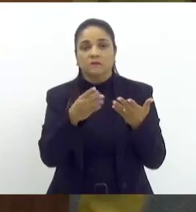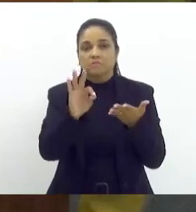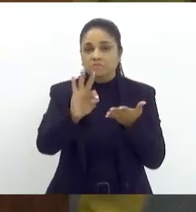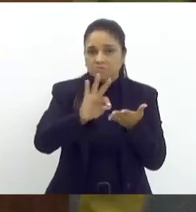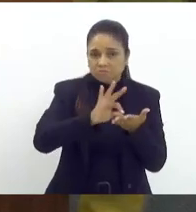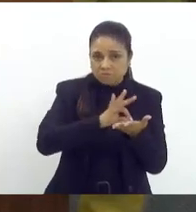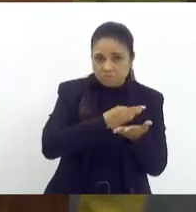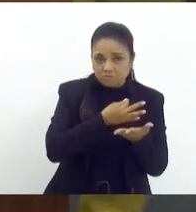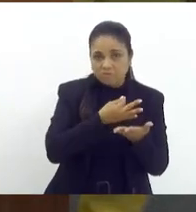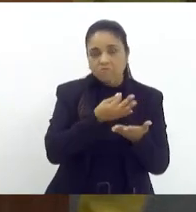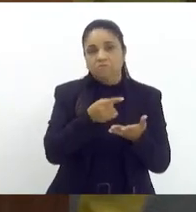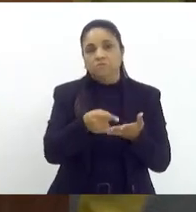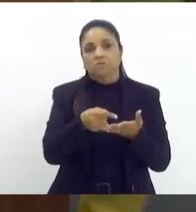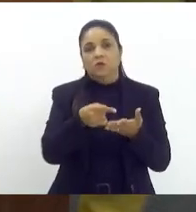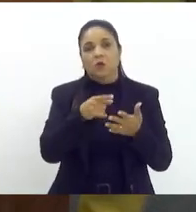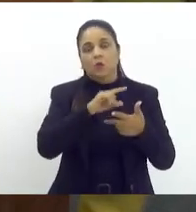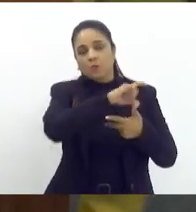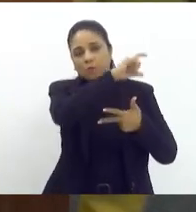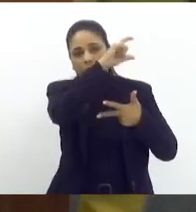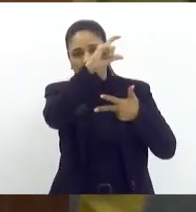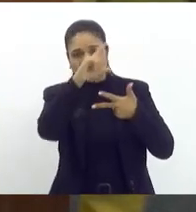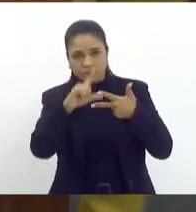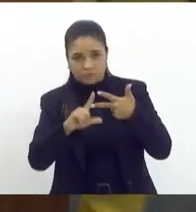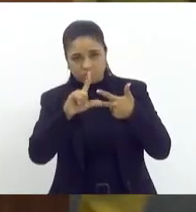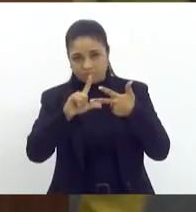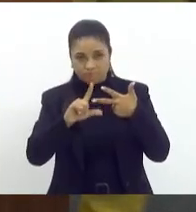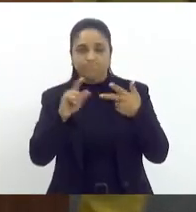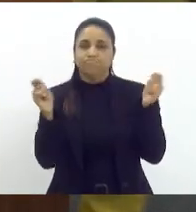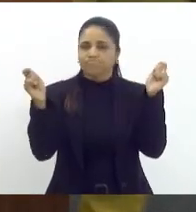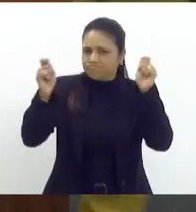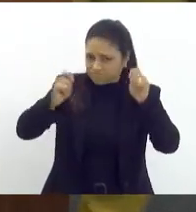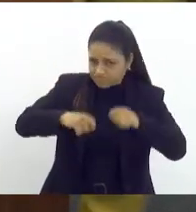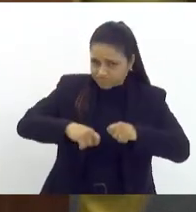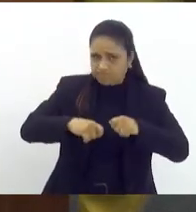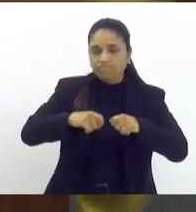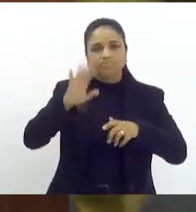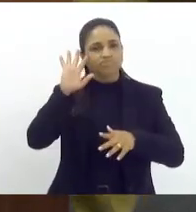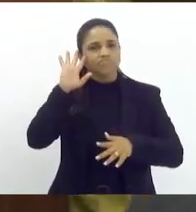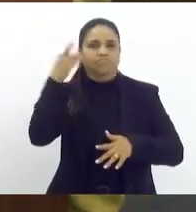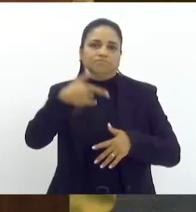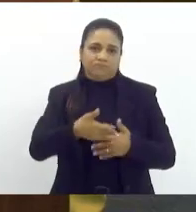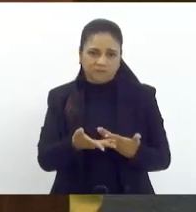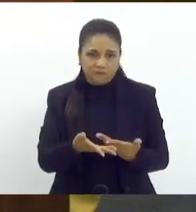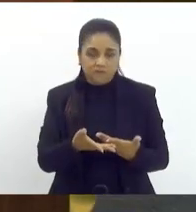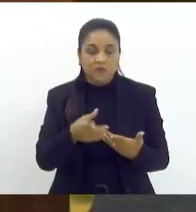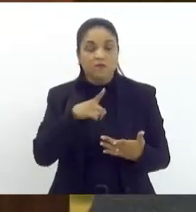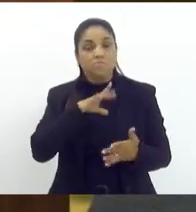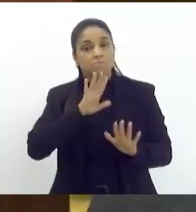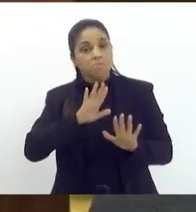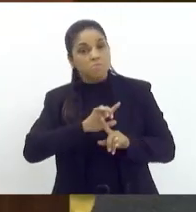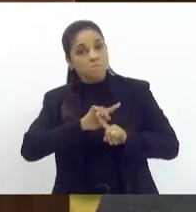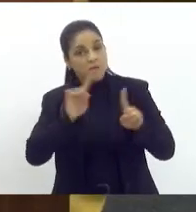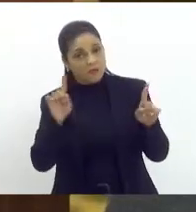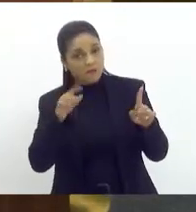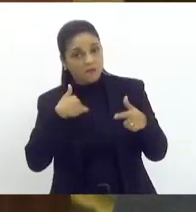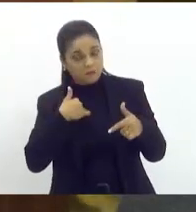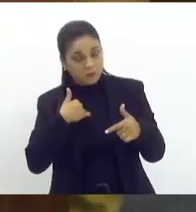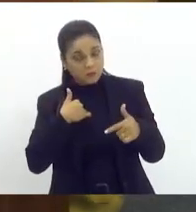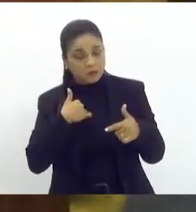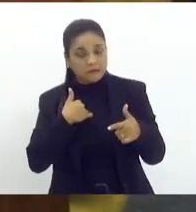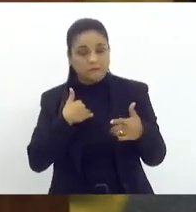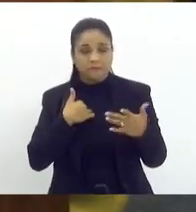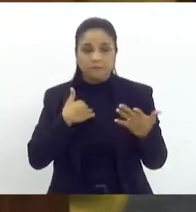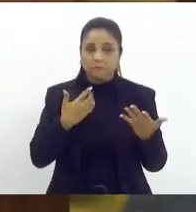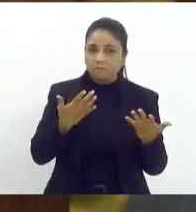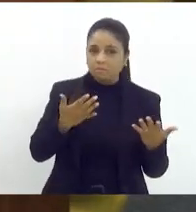o poder legislativo tem competência mas eu tenho um receio